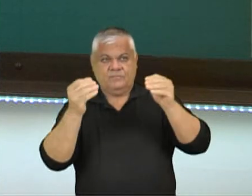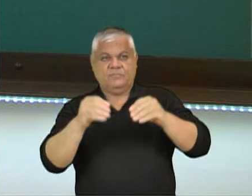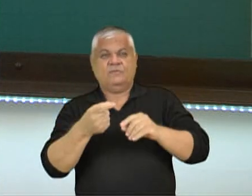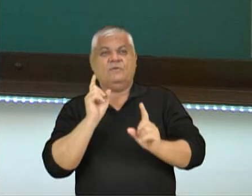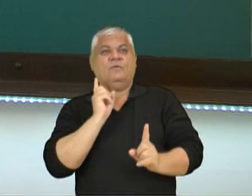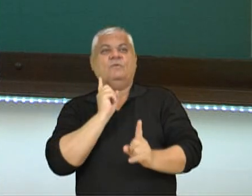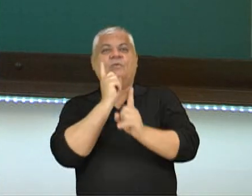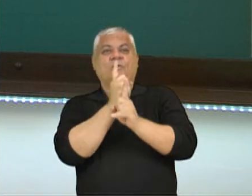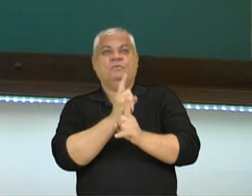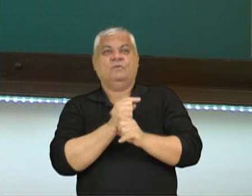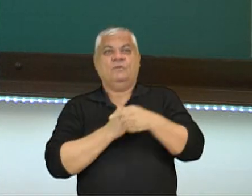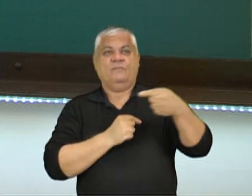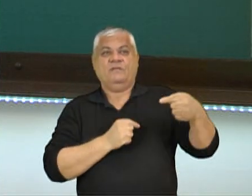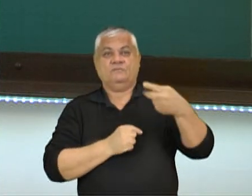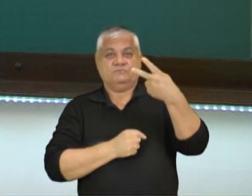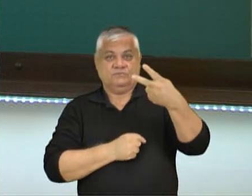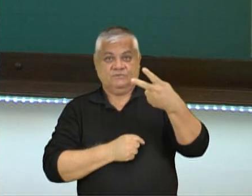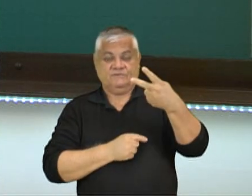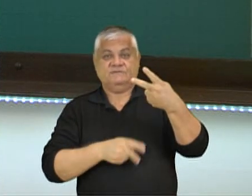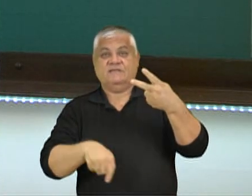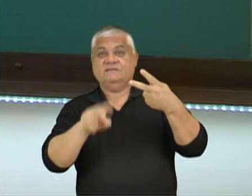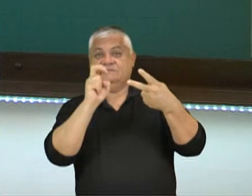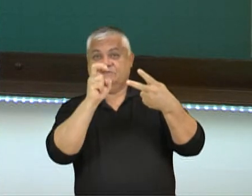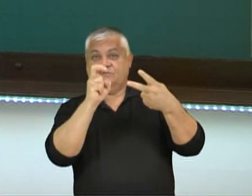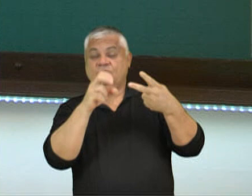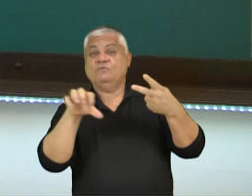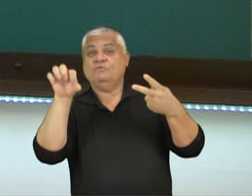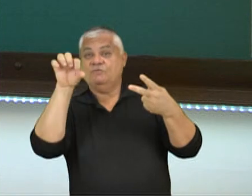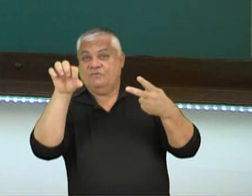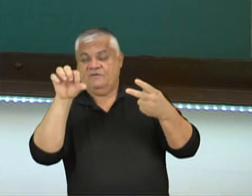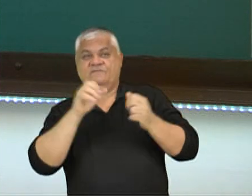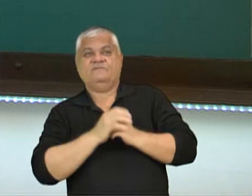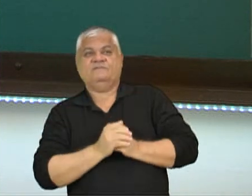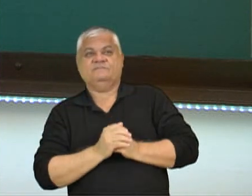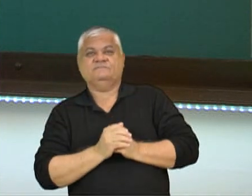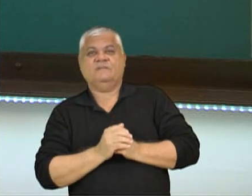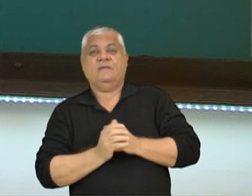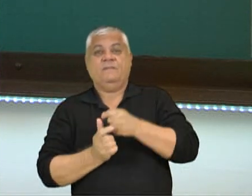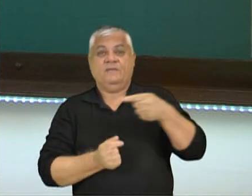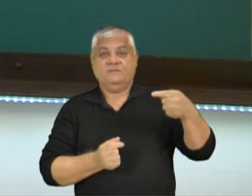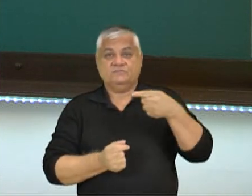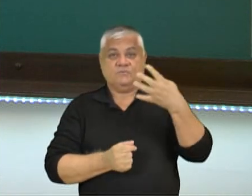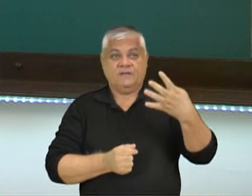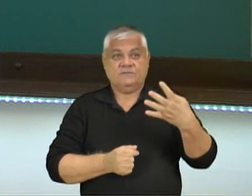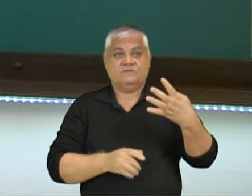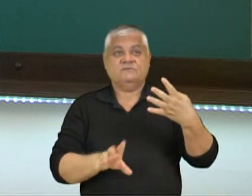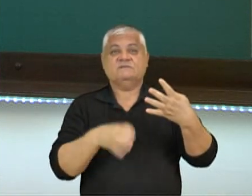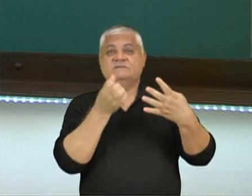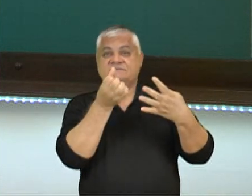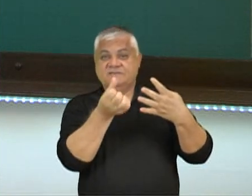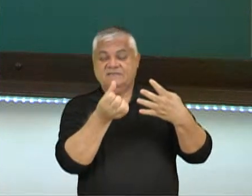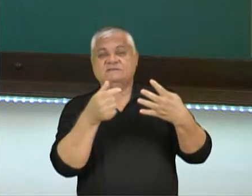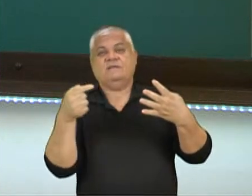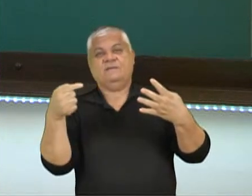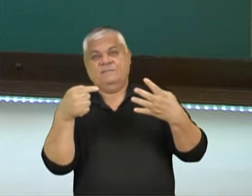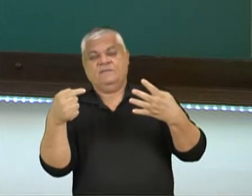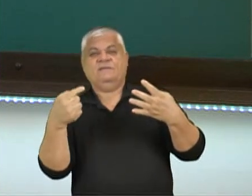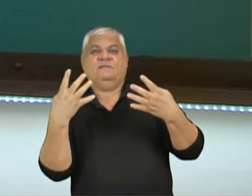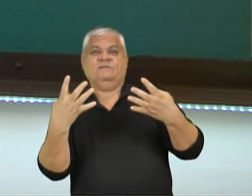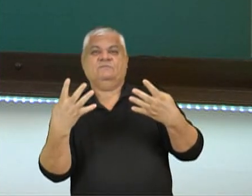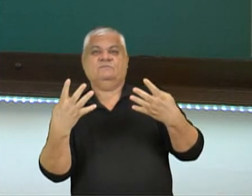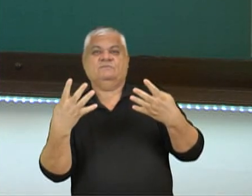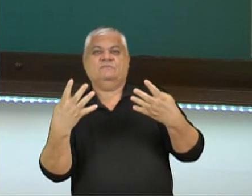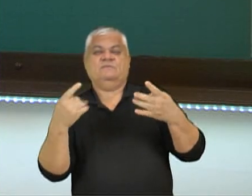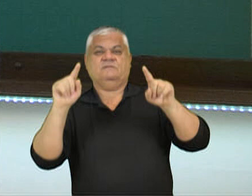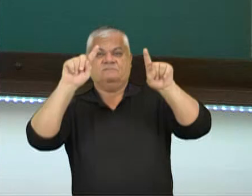gente encontrou. Menos 2, 5, 9, menos 4, 6